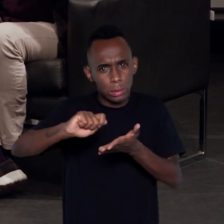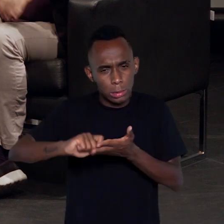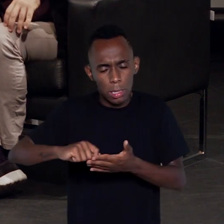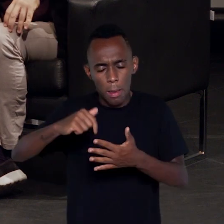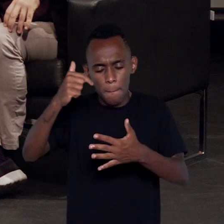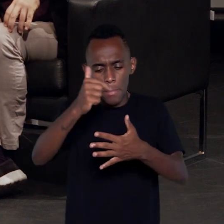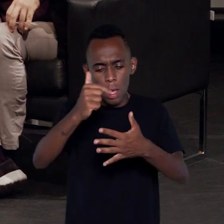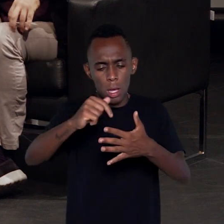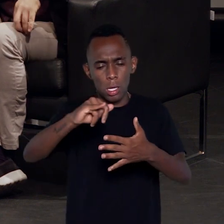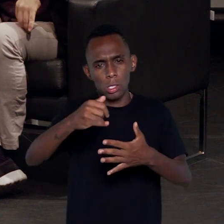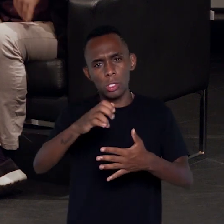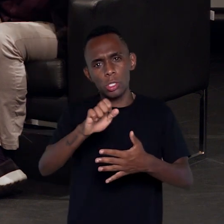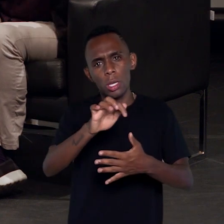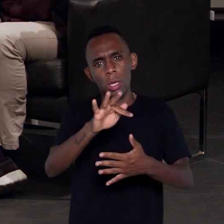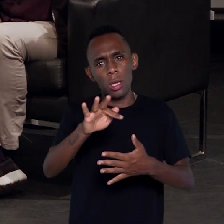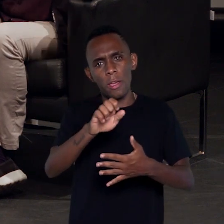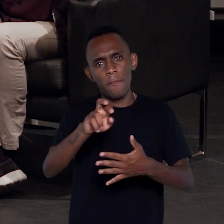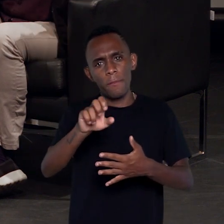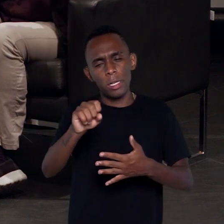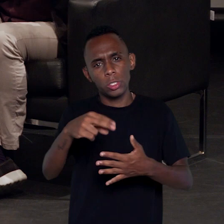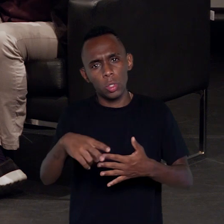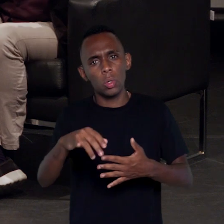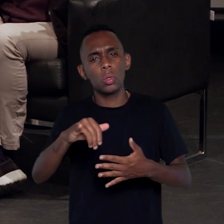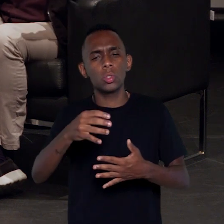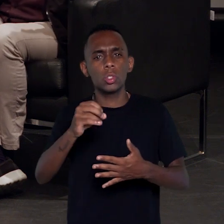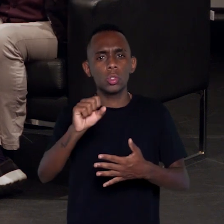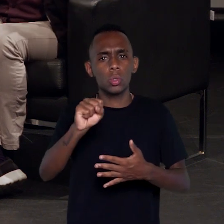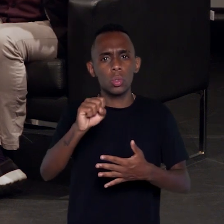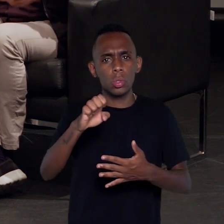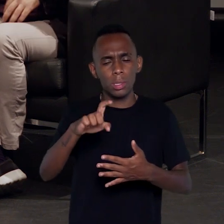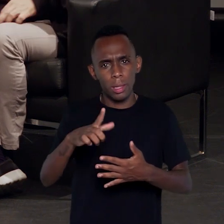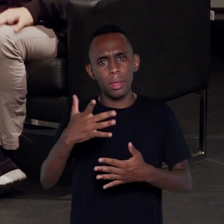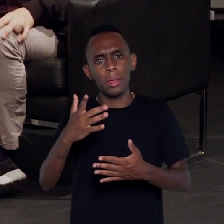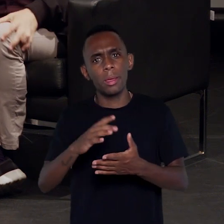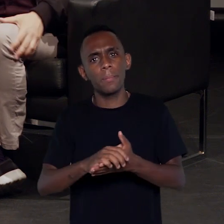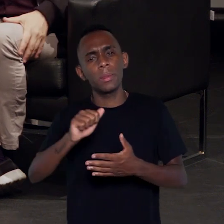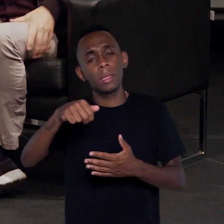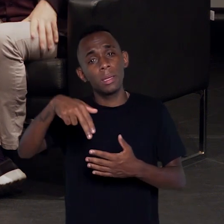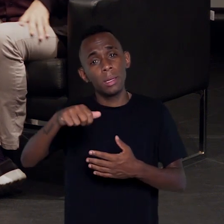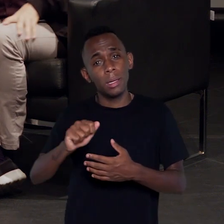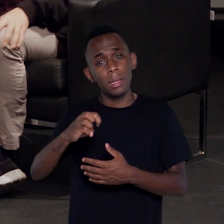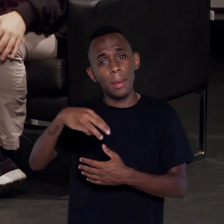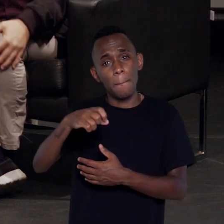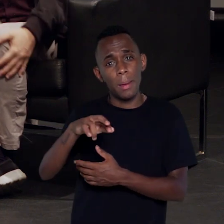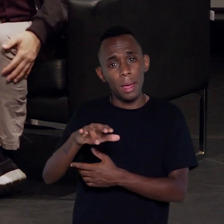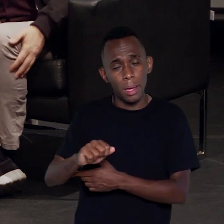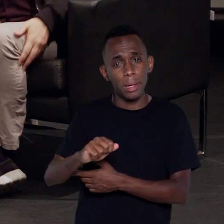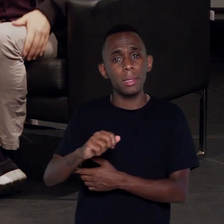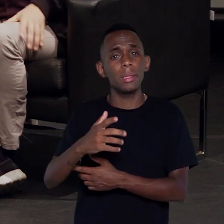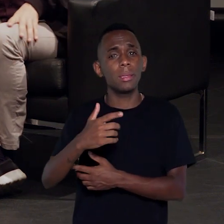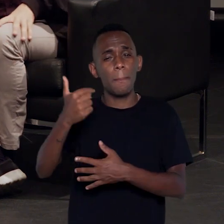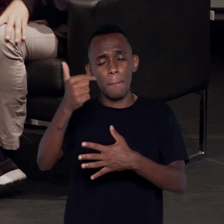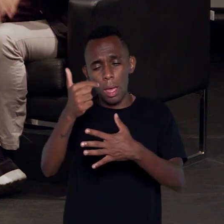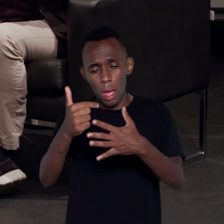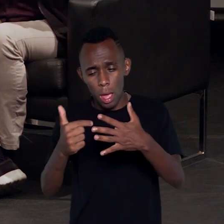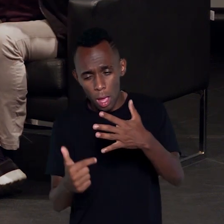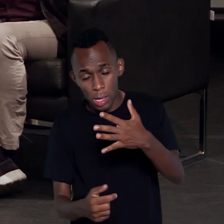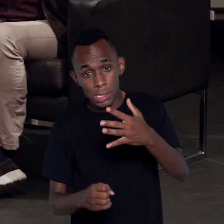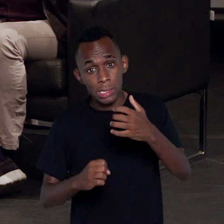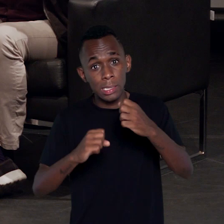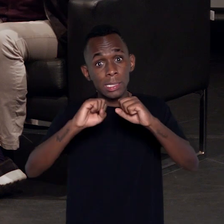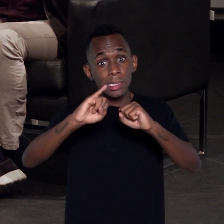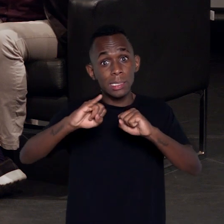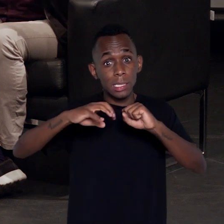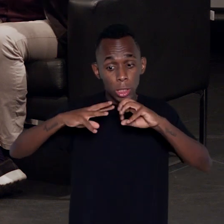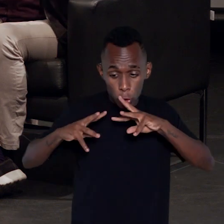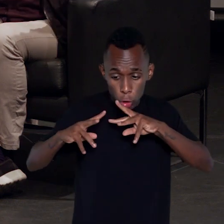Jefferson, a Eliana Alves Cruz, tem o José Faleiro, tem tantos outros, a Ana Maria Gonçalves, a Conceição Evaristo, se todas